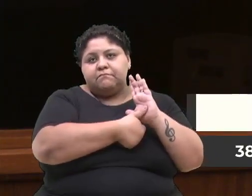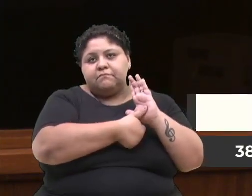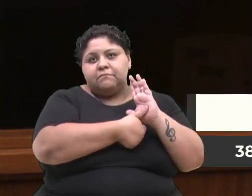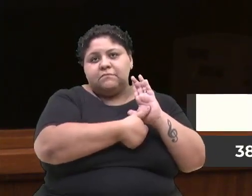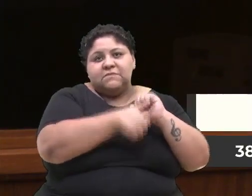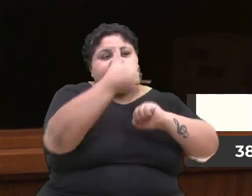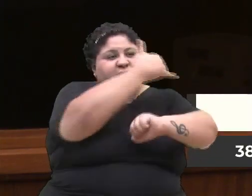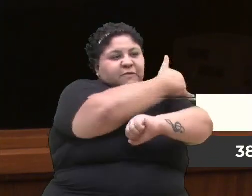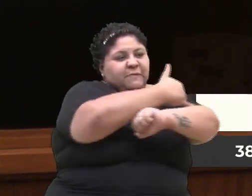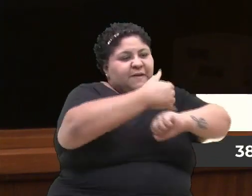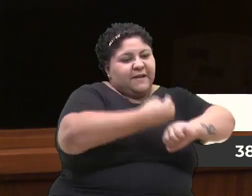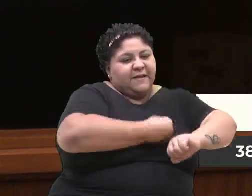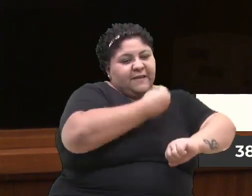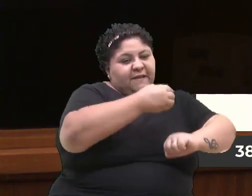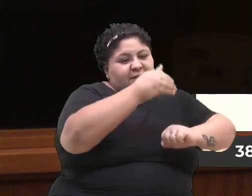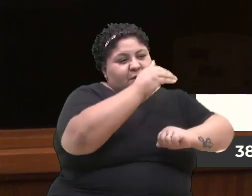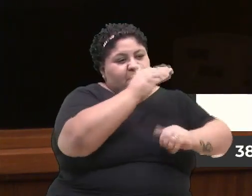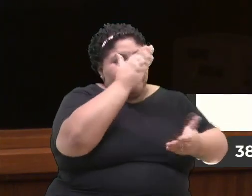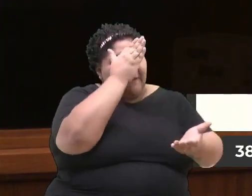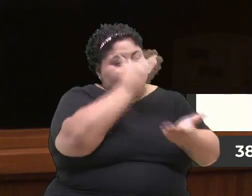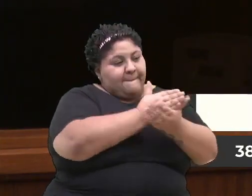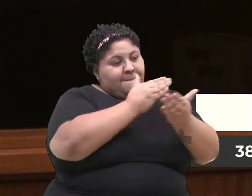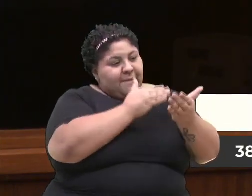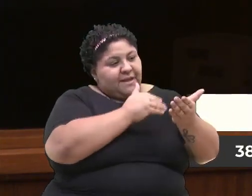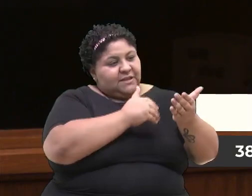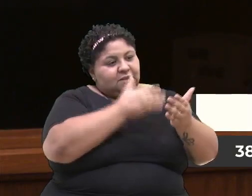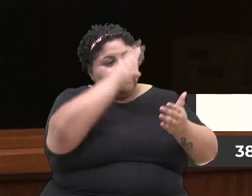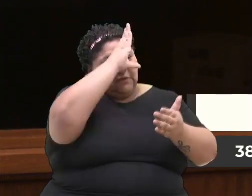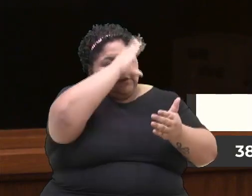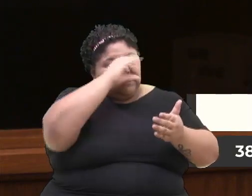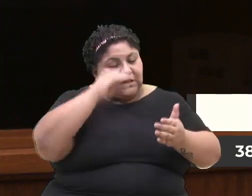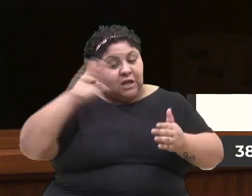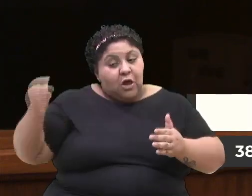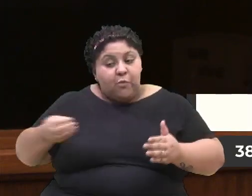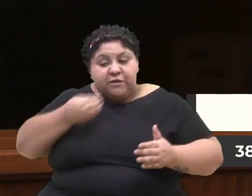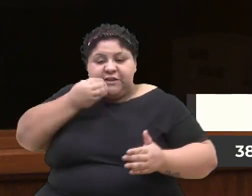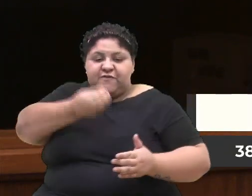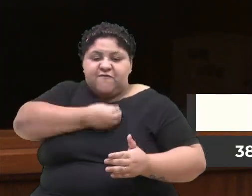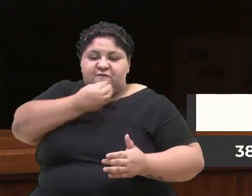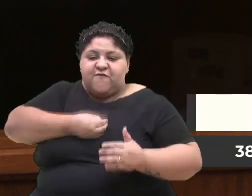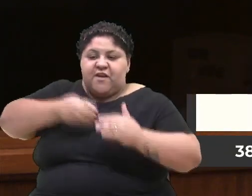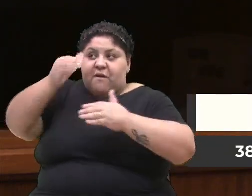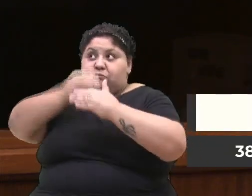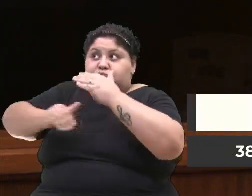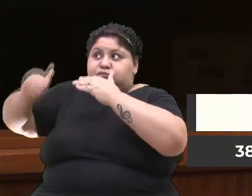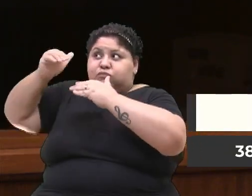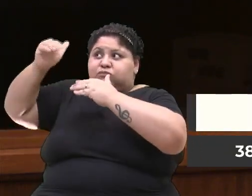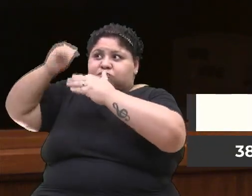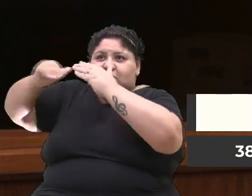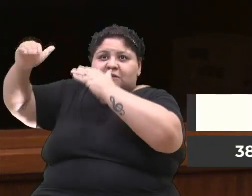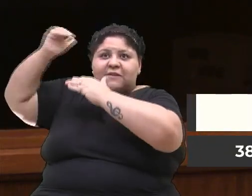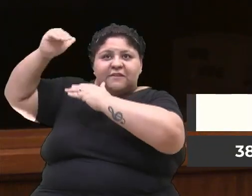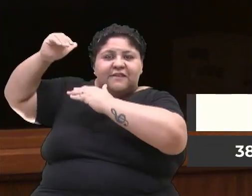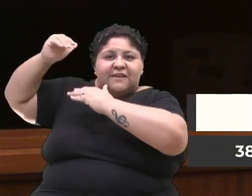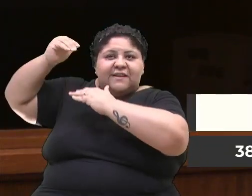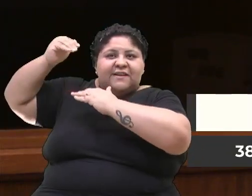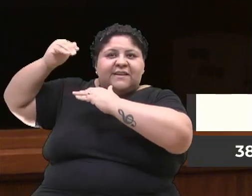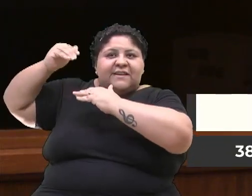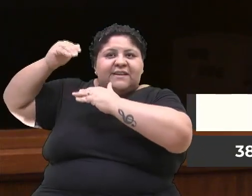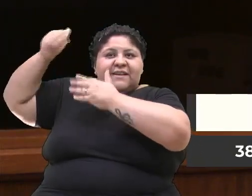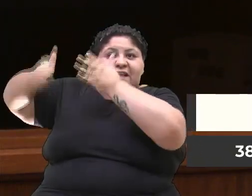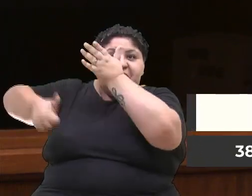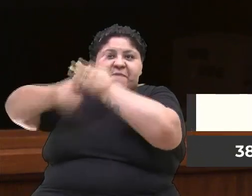vida média da adolescência para a possibilidade de viver fase adulta e com